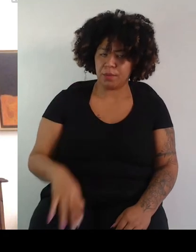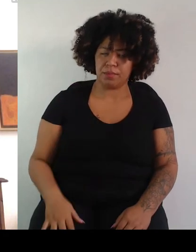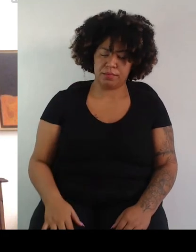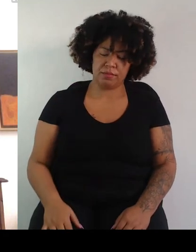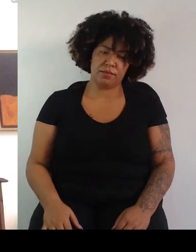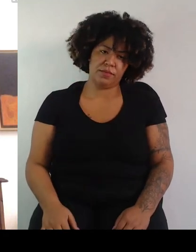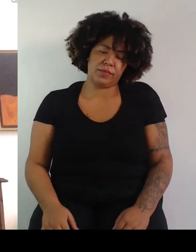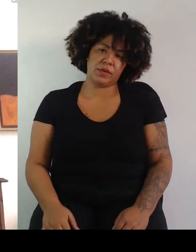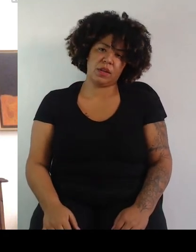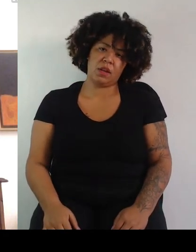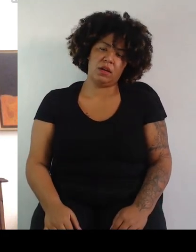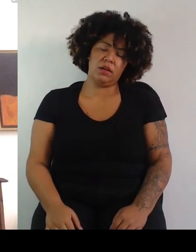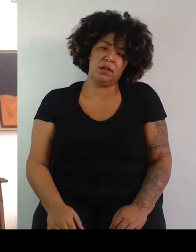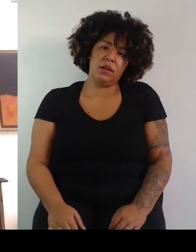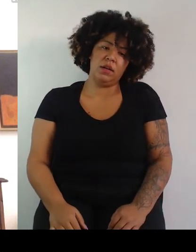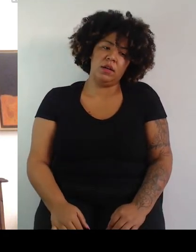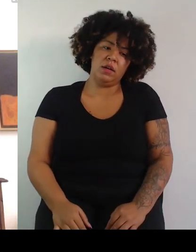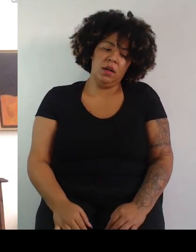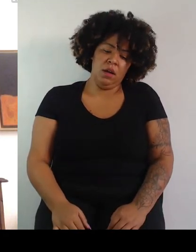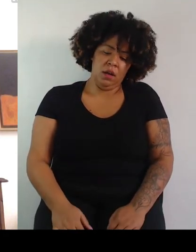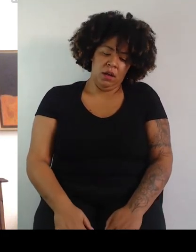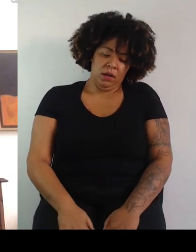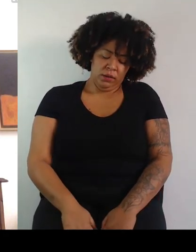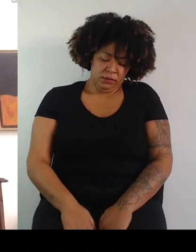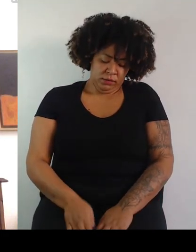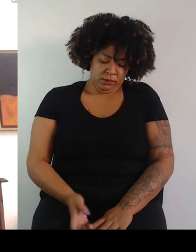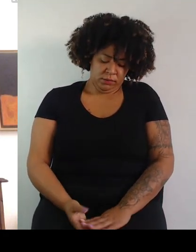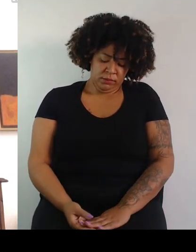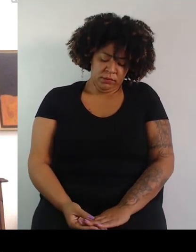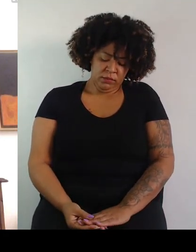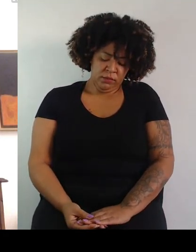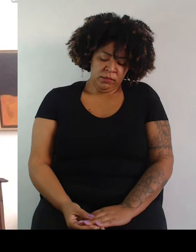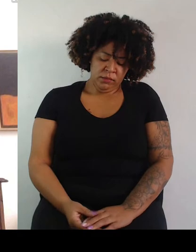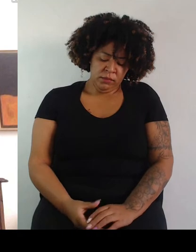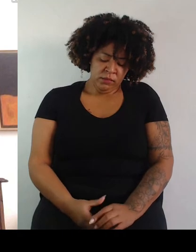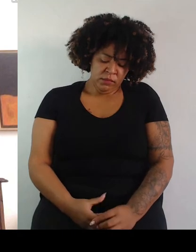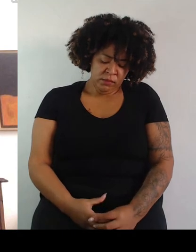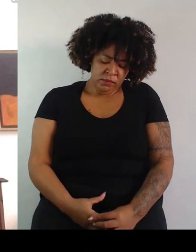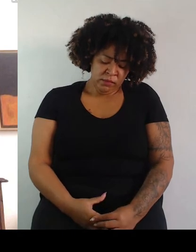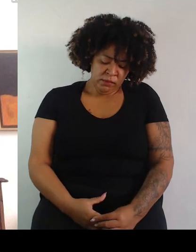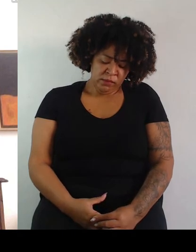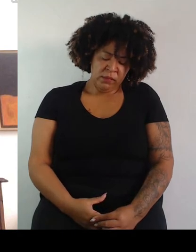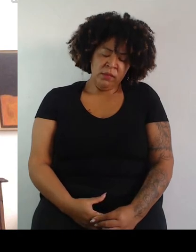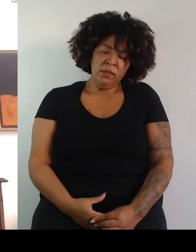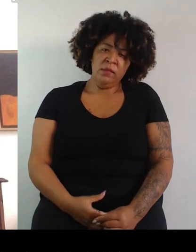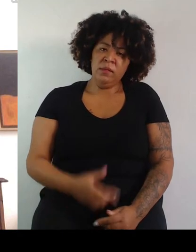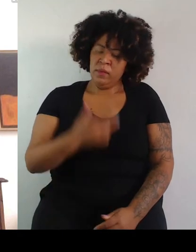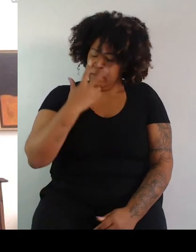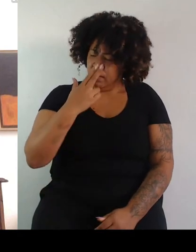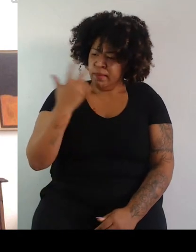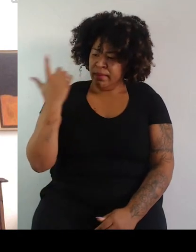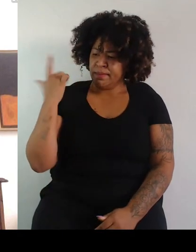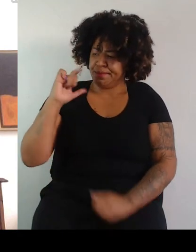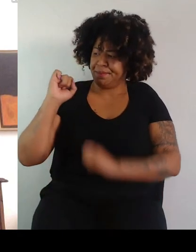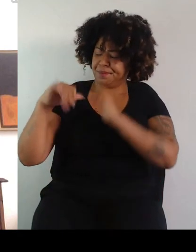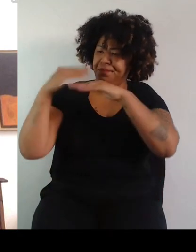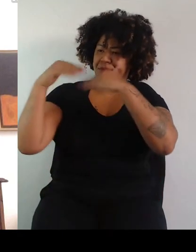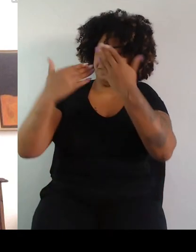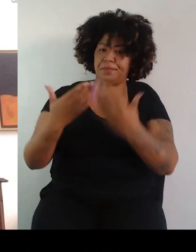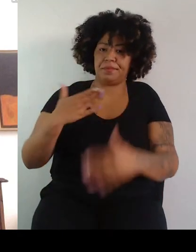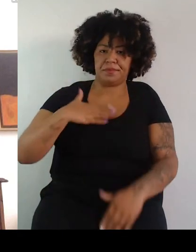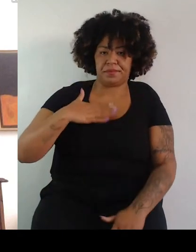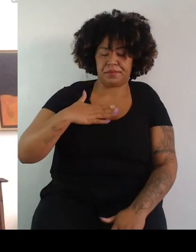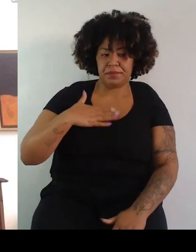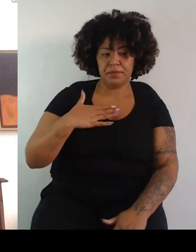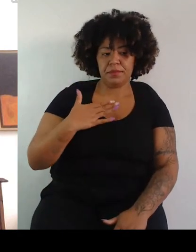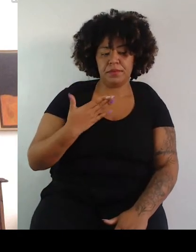eu acho que eu teria superado as minhas primeiras impressões né as impressões